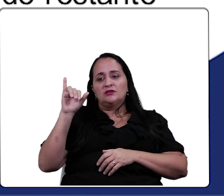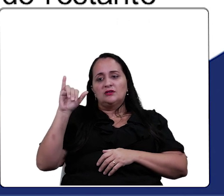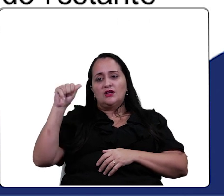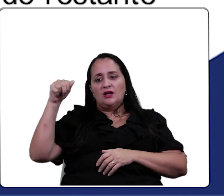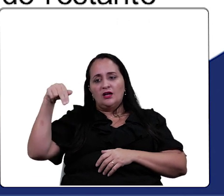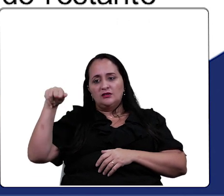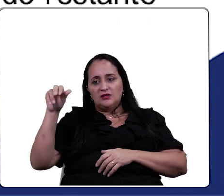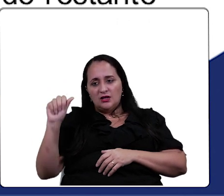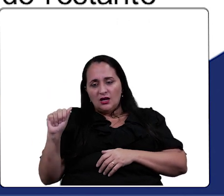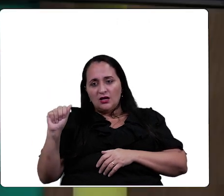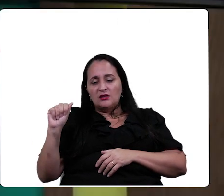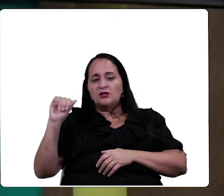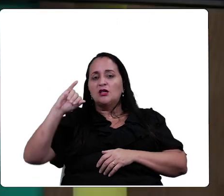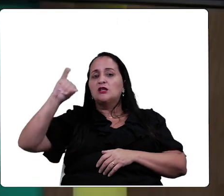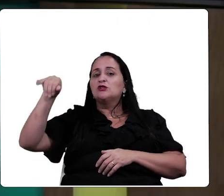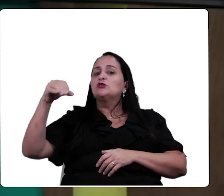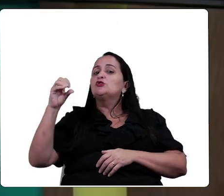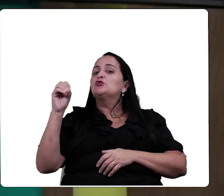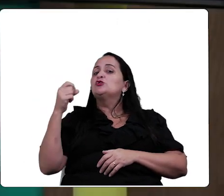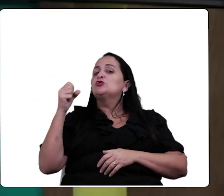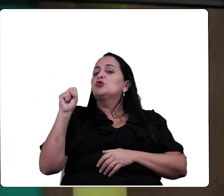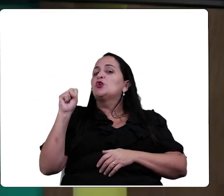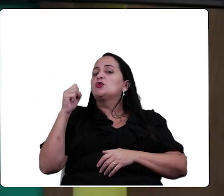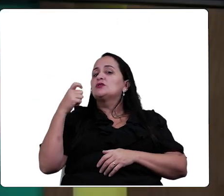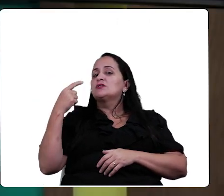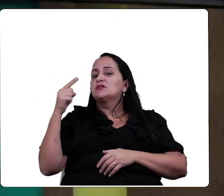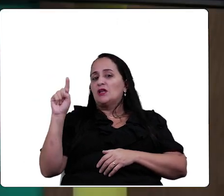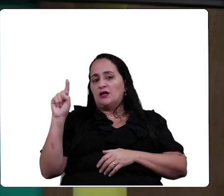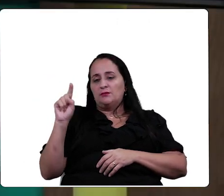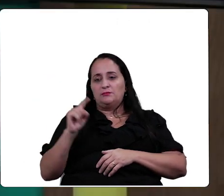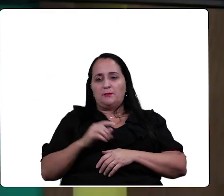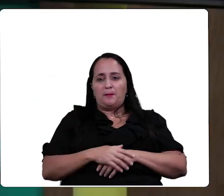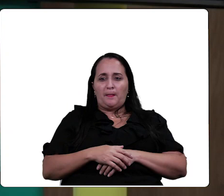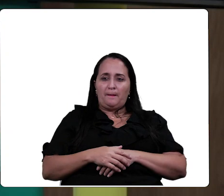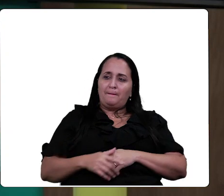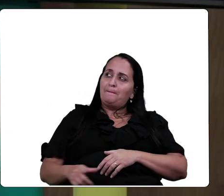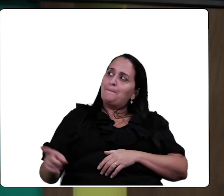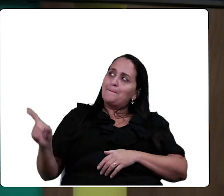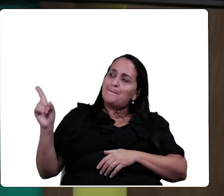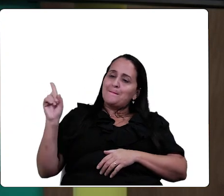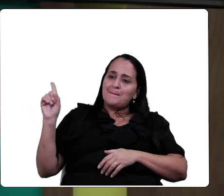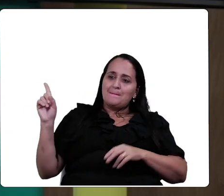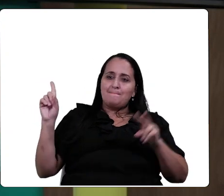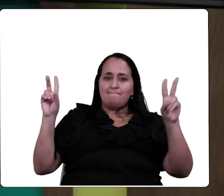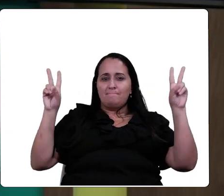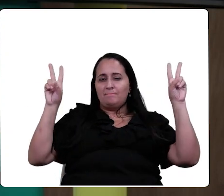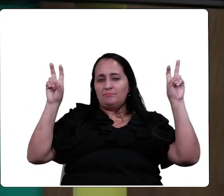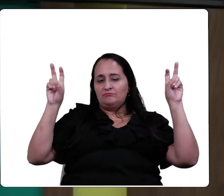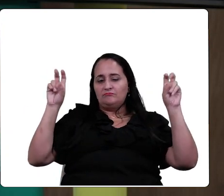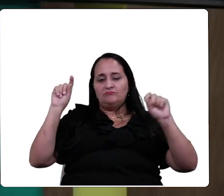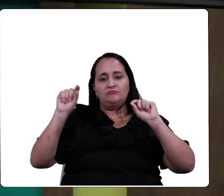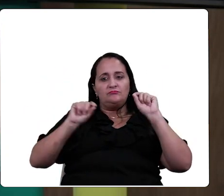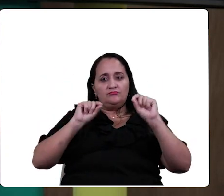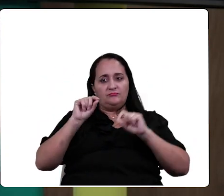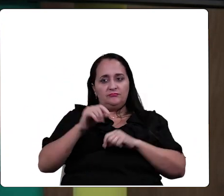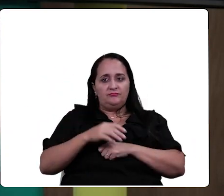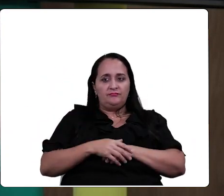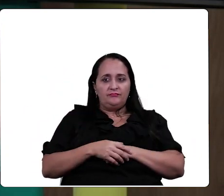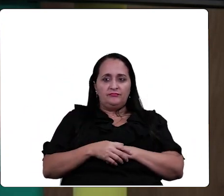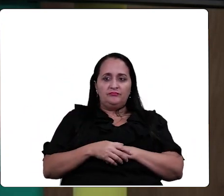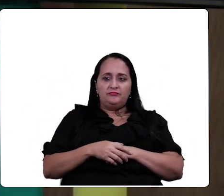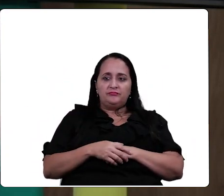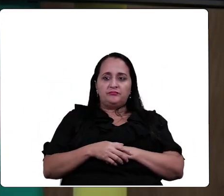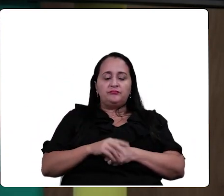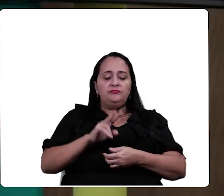Marcos Cunha, são os autores desse texto. Vamos ao enunciado da questão? Aqui nós também